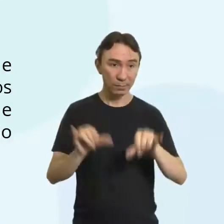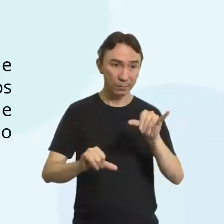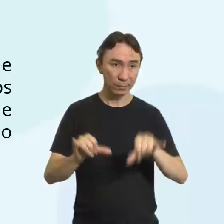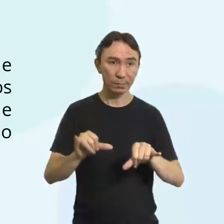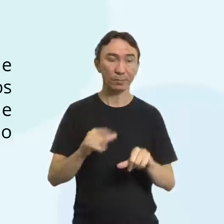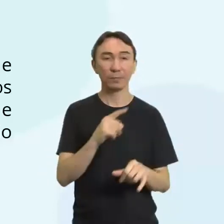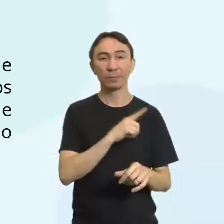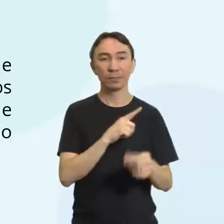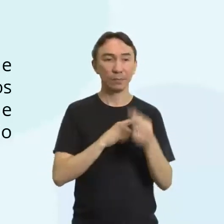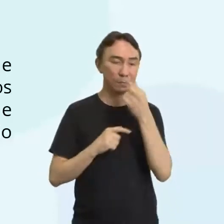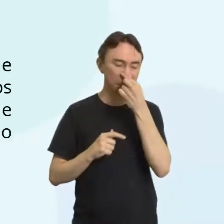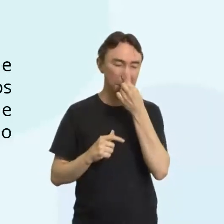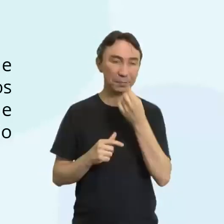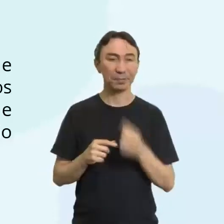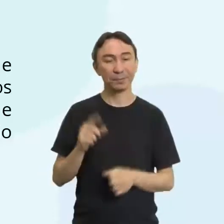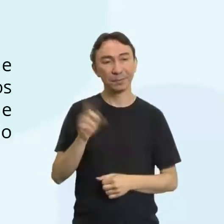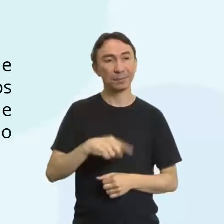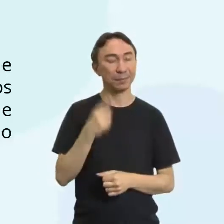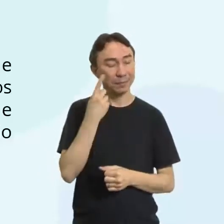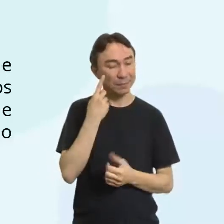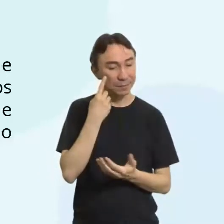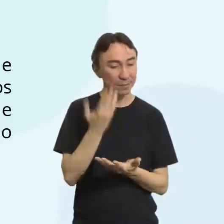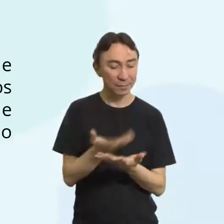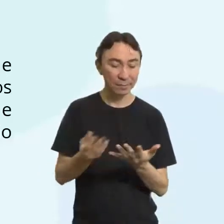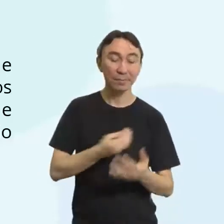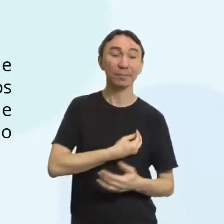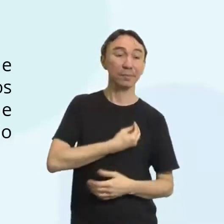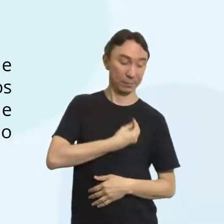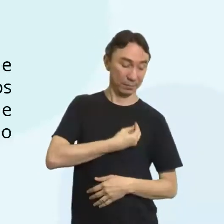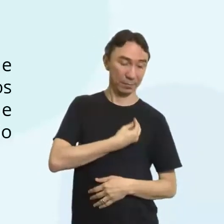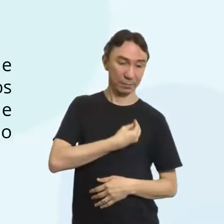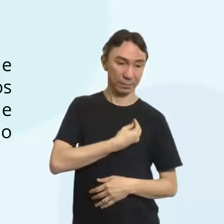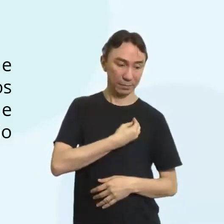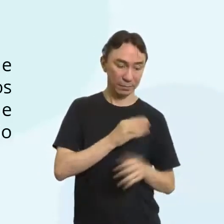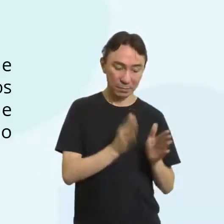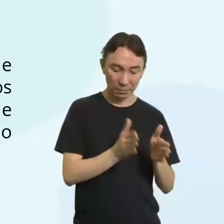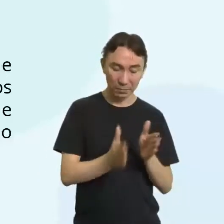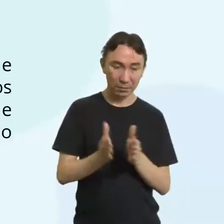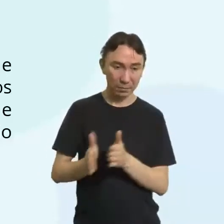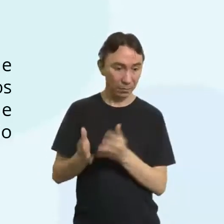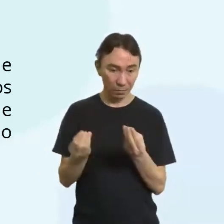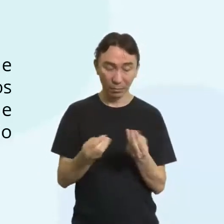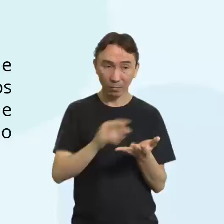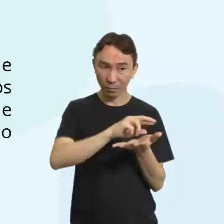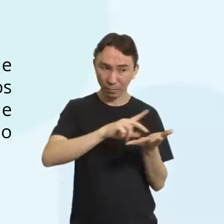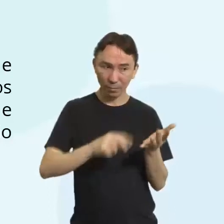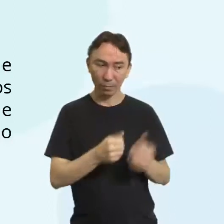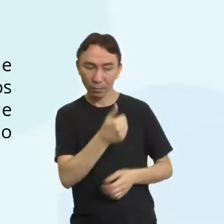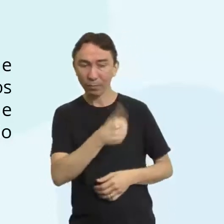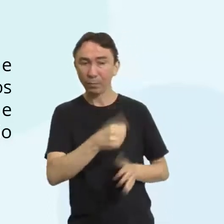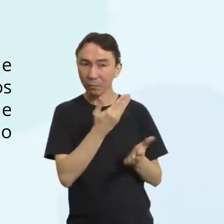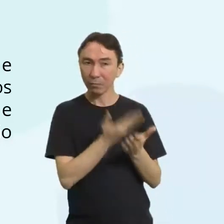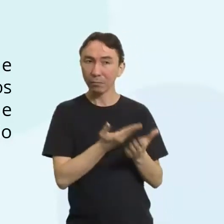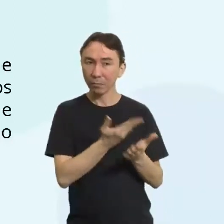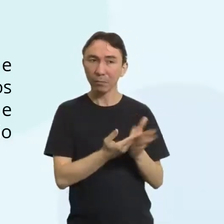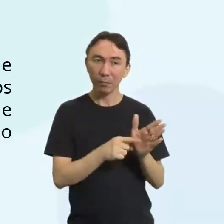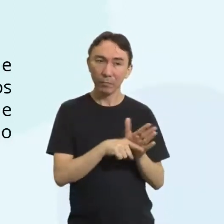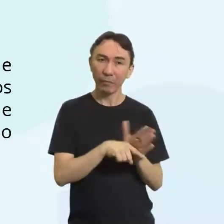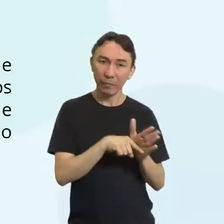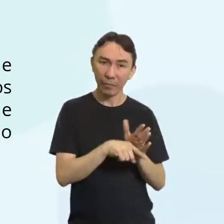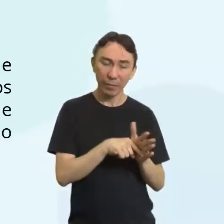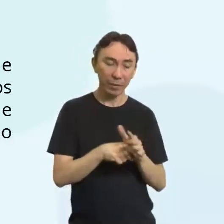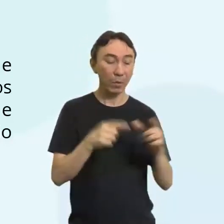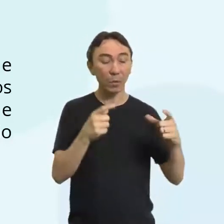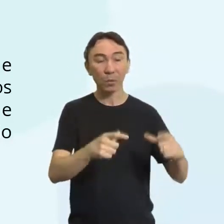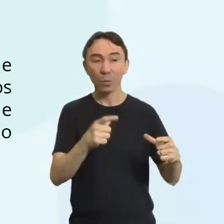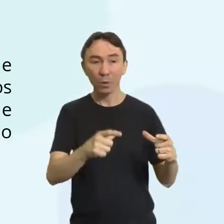diversas formas de manifestação da vida em seus diferentes níveis de organização, bem como as condições ambientais favoráveis